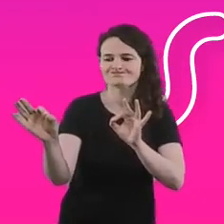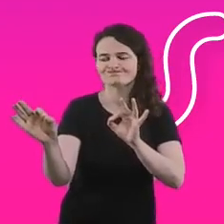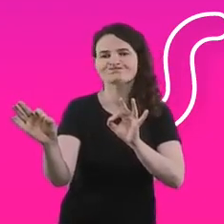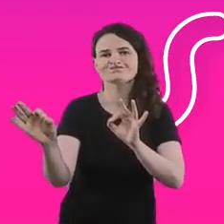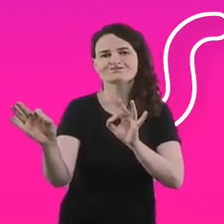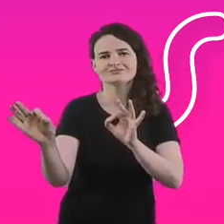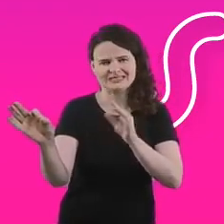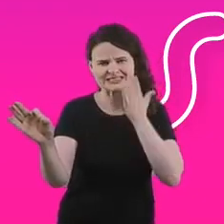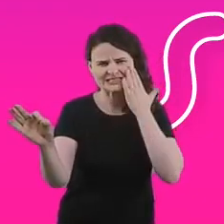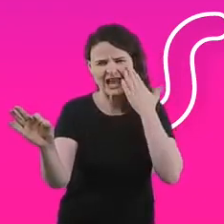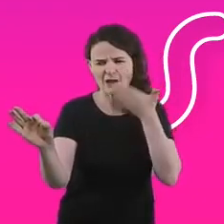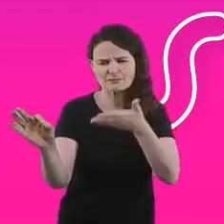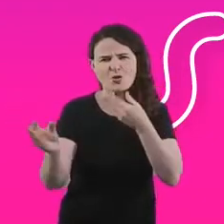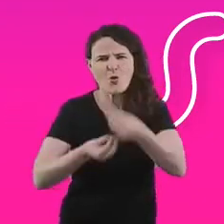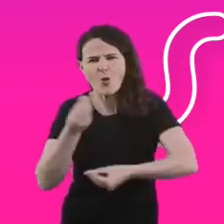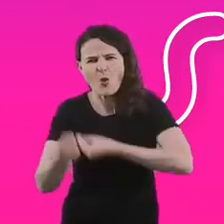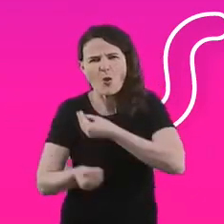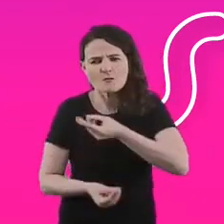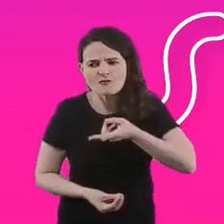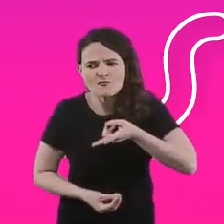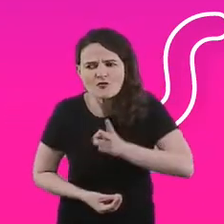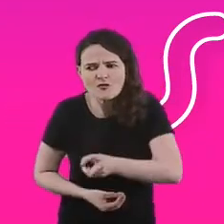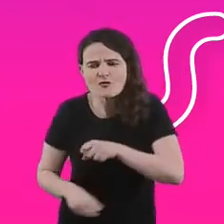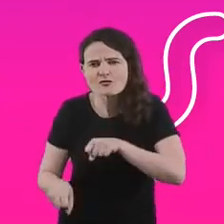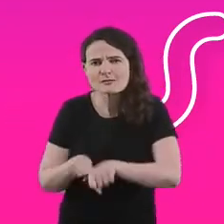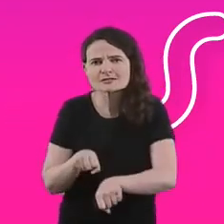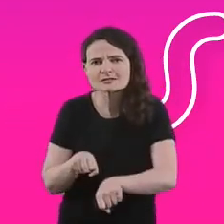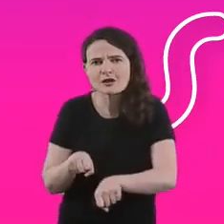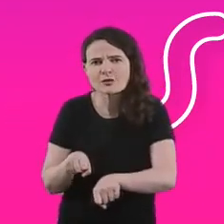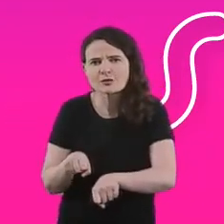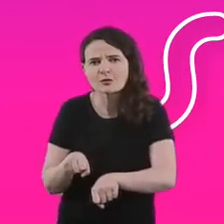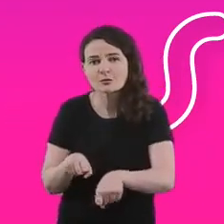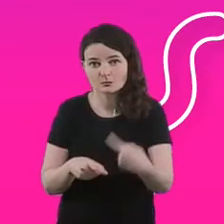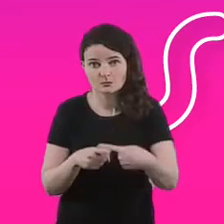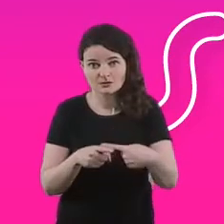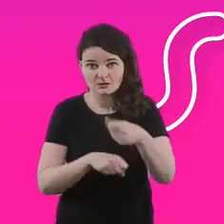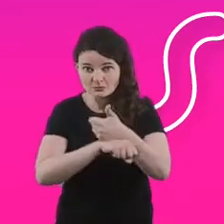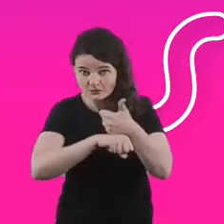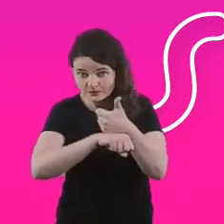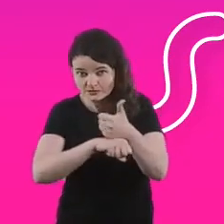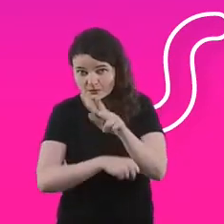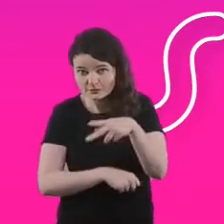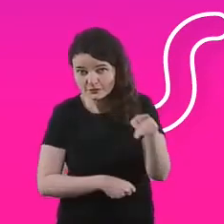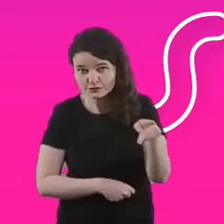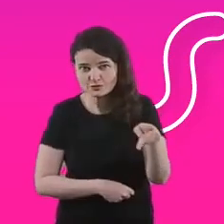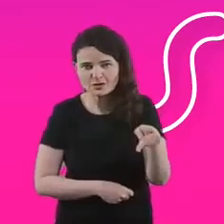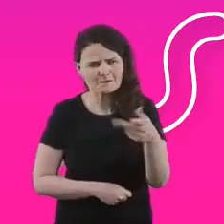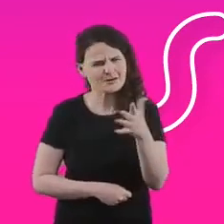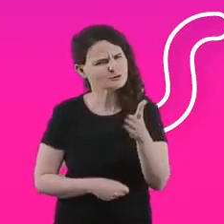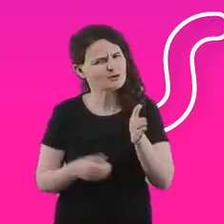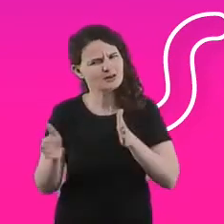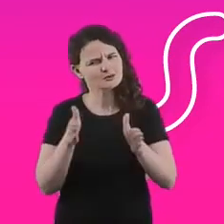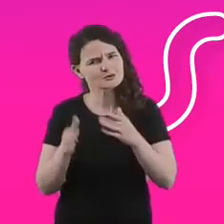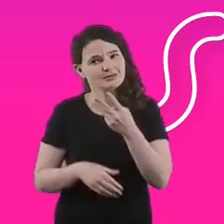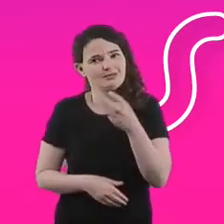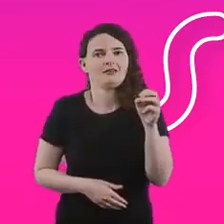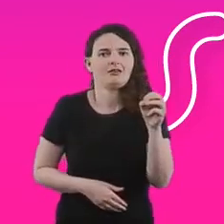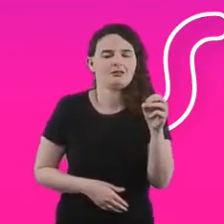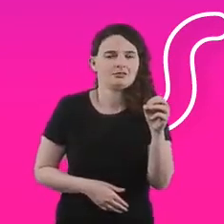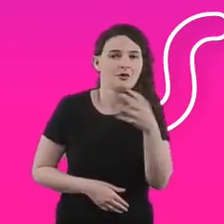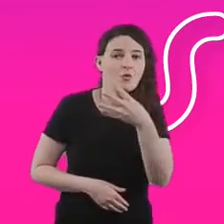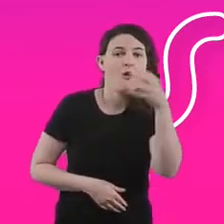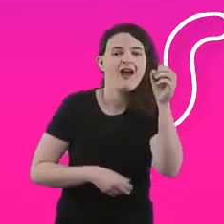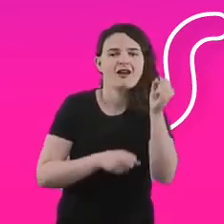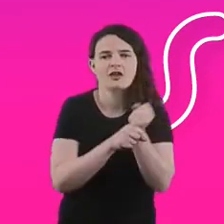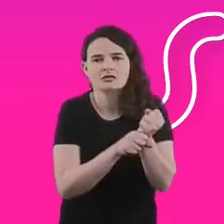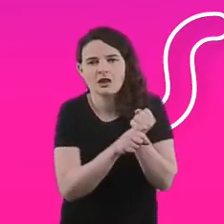se atualizar permanentemente, né? A gente não pode esquecer que a carreira de um professor ela vai durar 30, 40 anos, né? Então, olha o